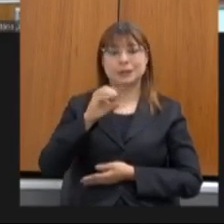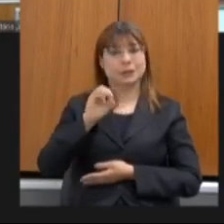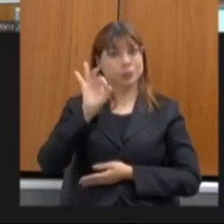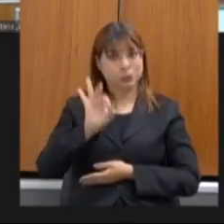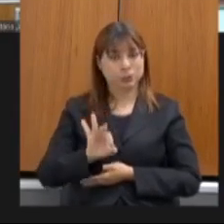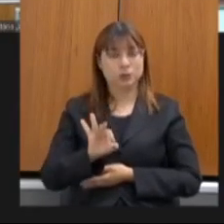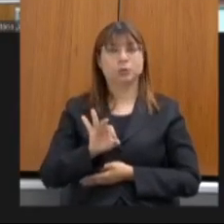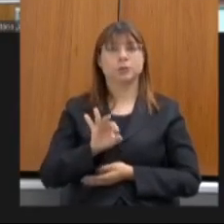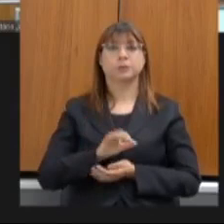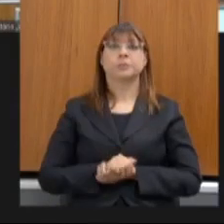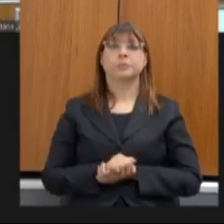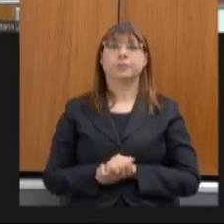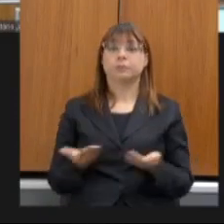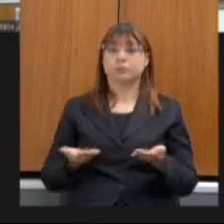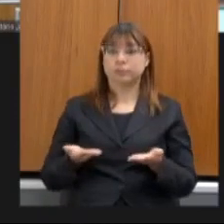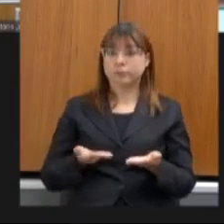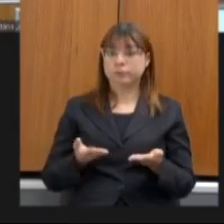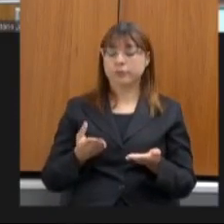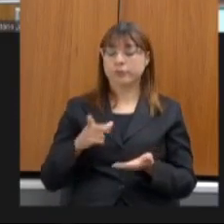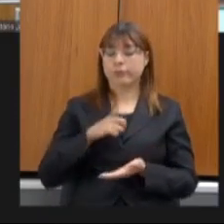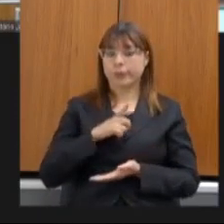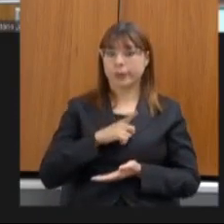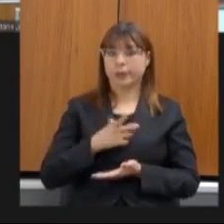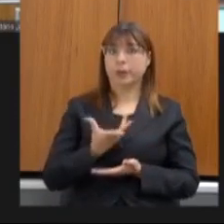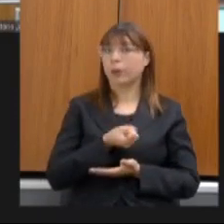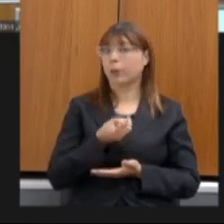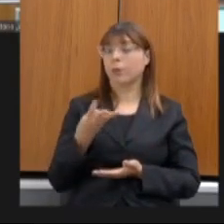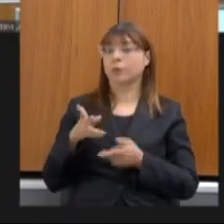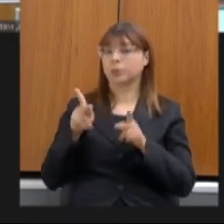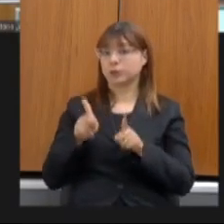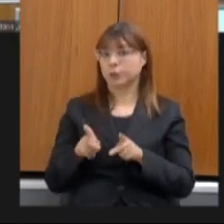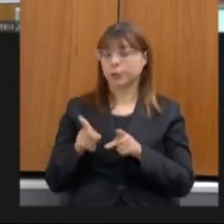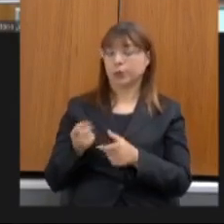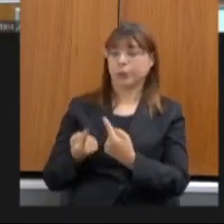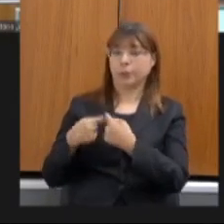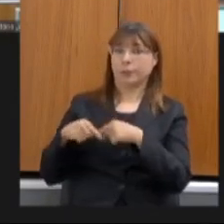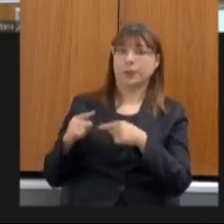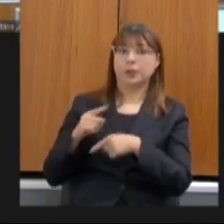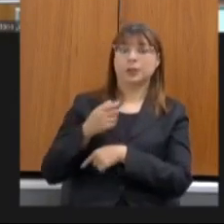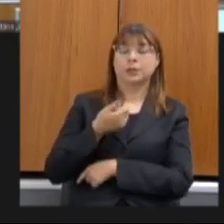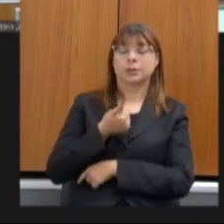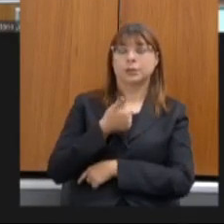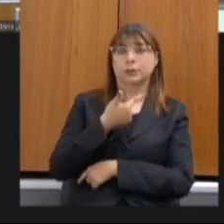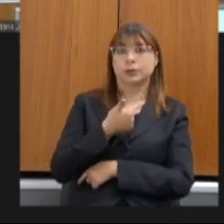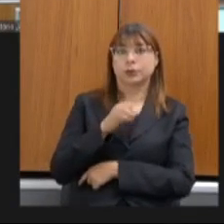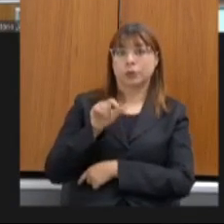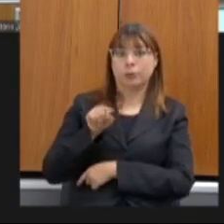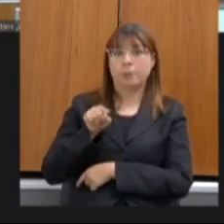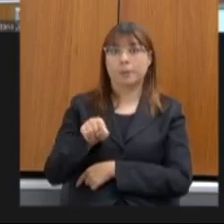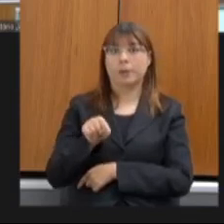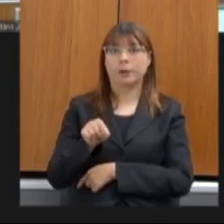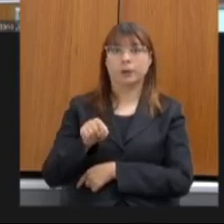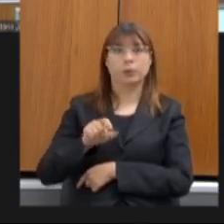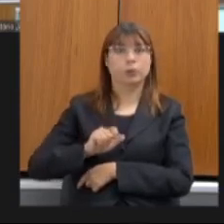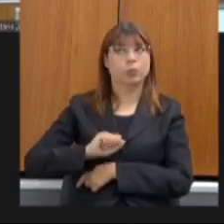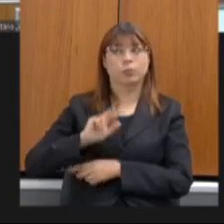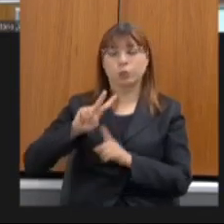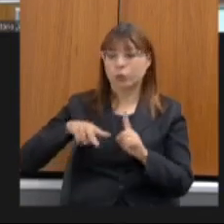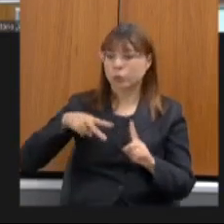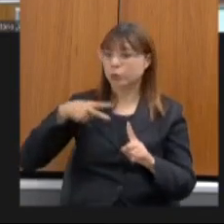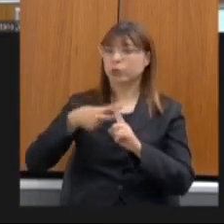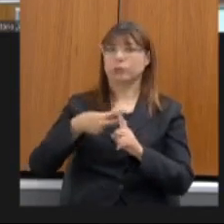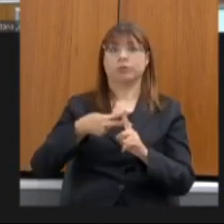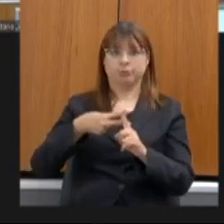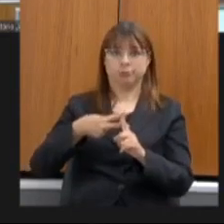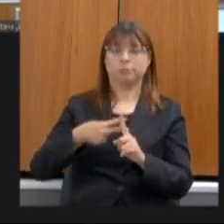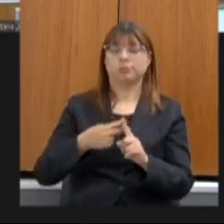centro sua carteira hoje de clientes beleza aí os 29 mil clientes crescemos mais que o dobro em